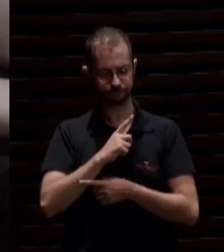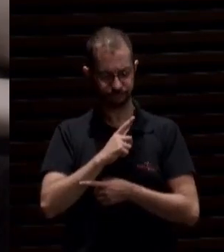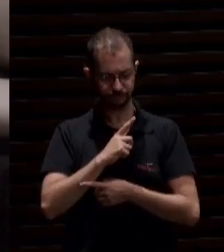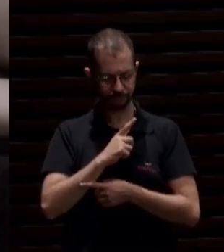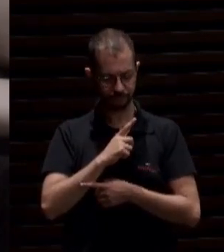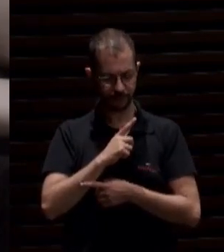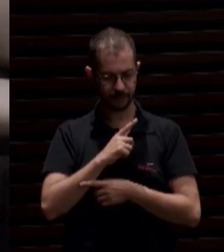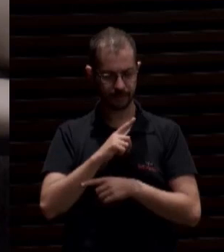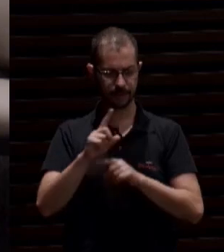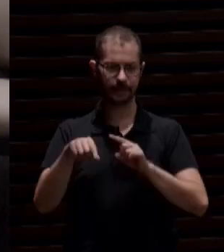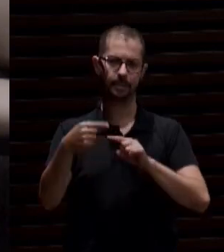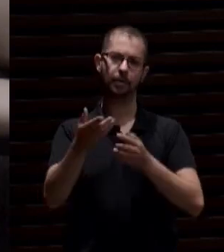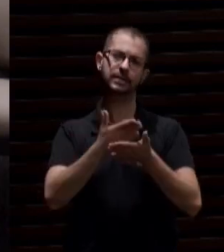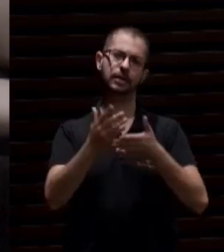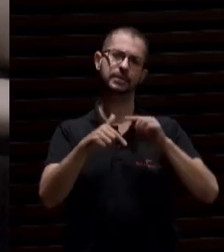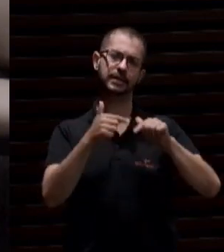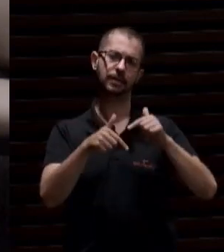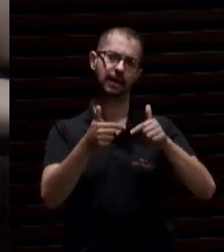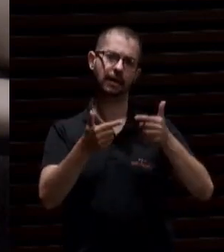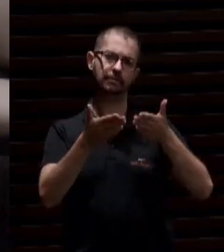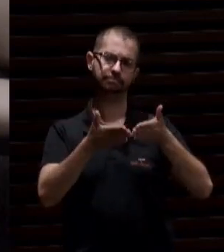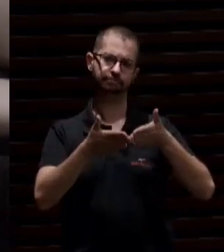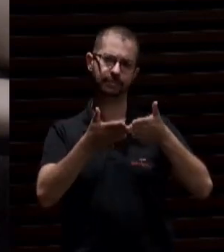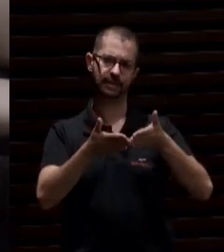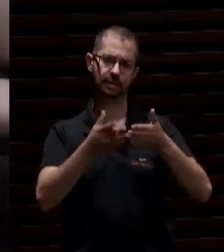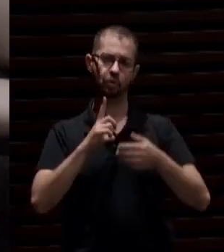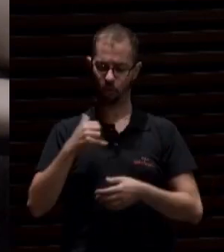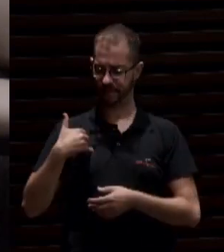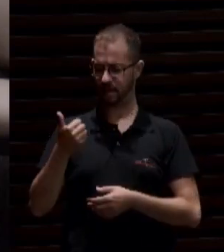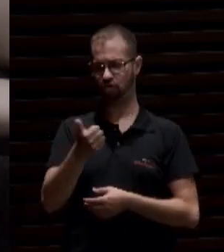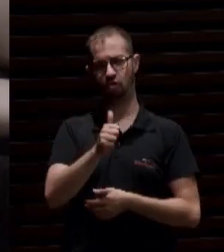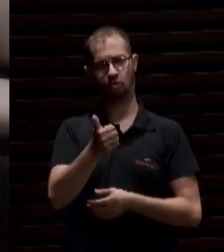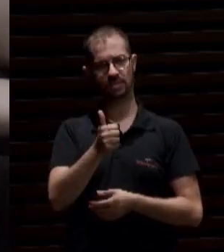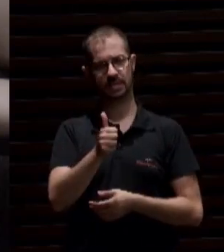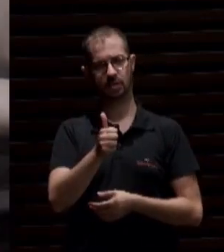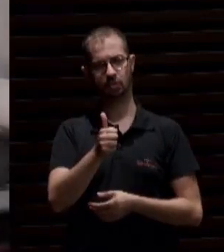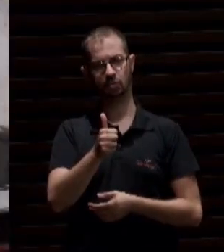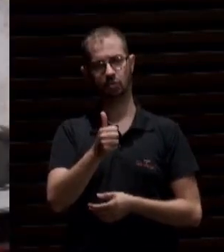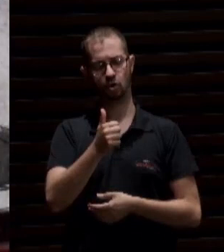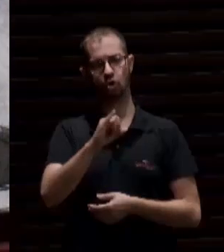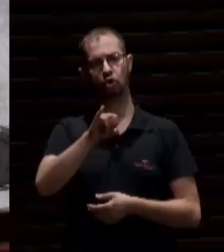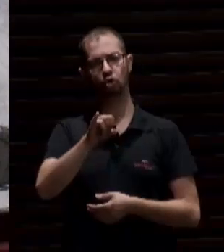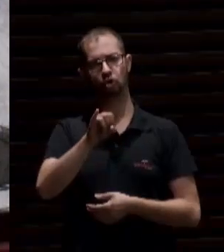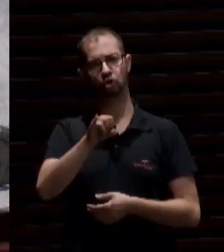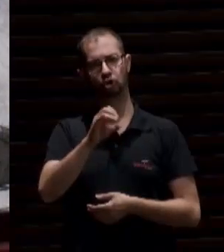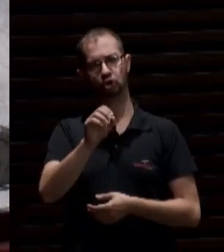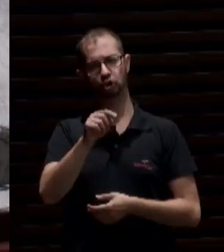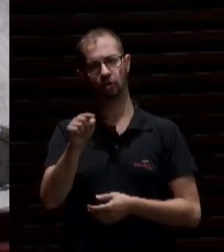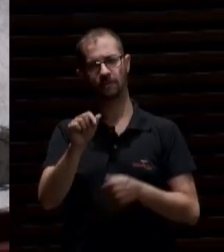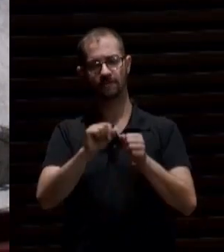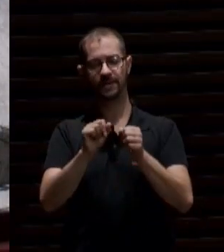também trabalharia com embarcações. Aos 11 anos de vida, John Newton fez a primeira de cinco grandes viagens com o seu